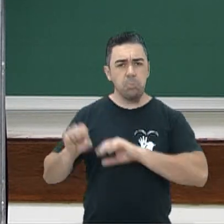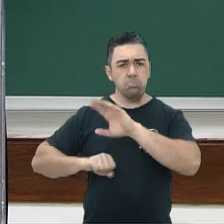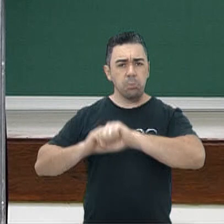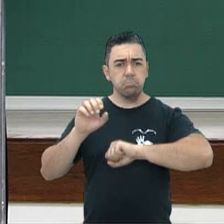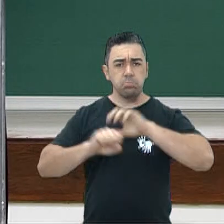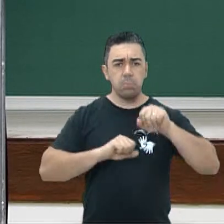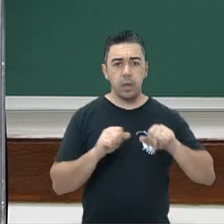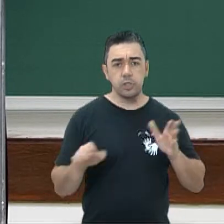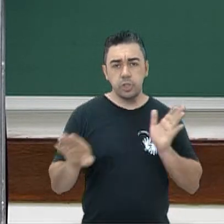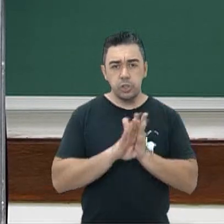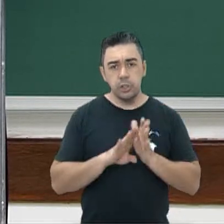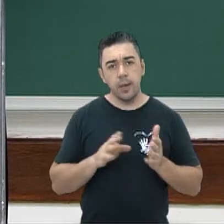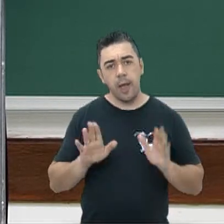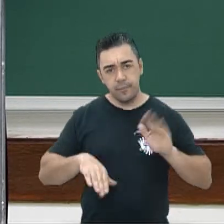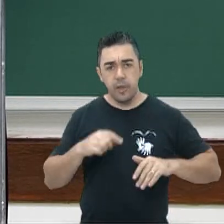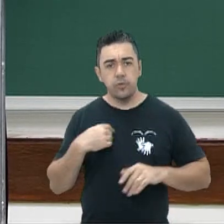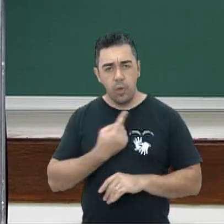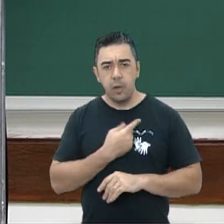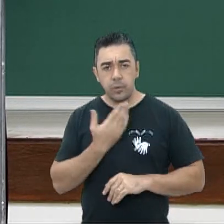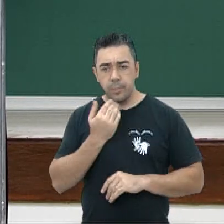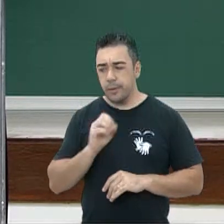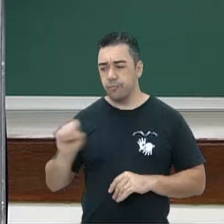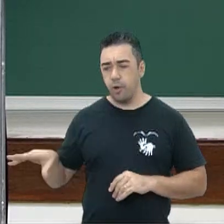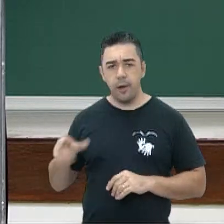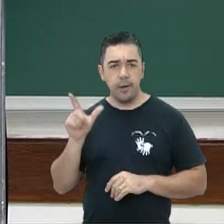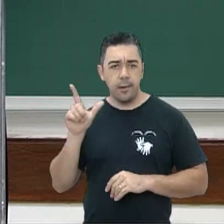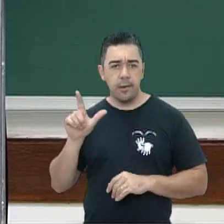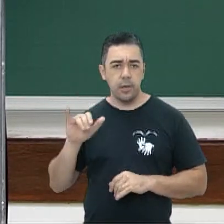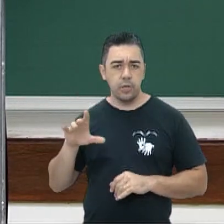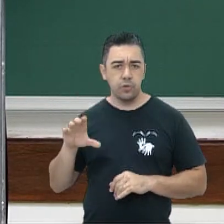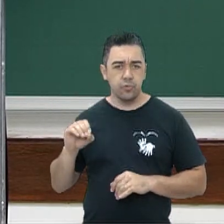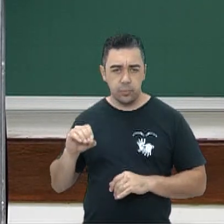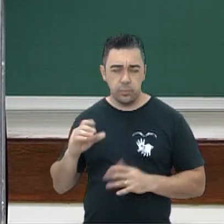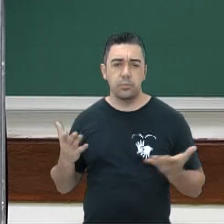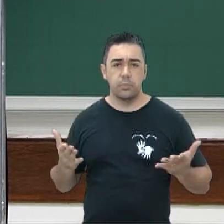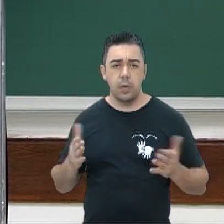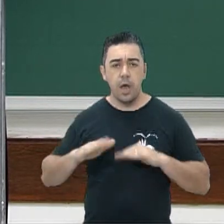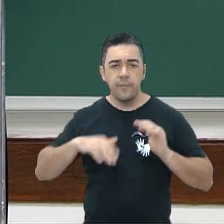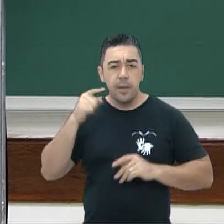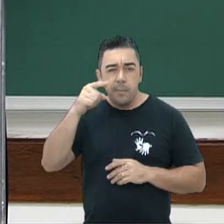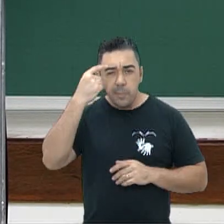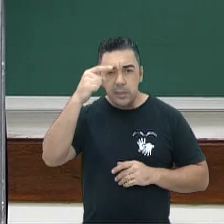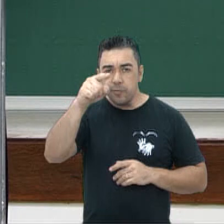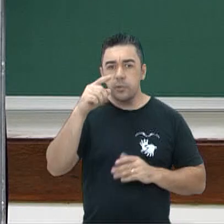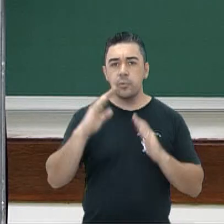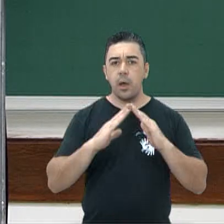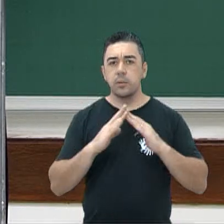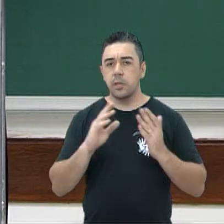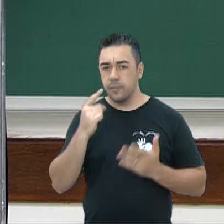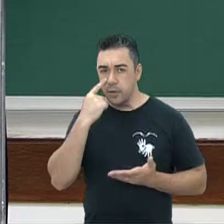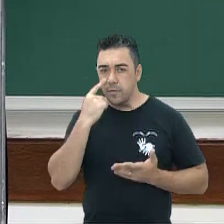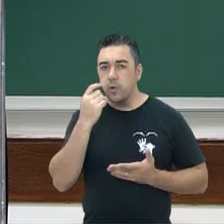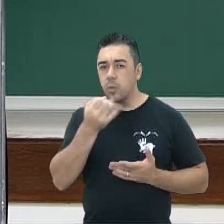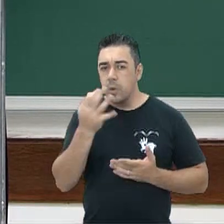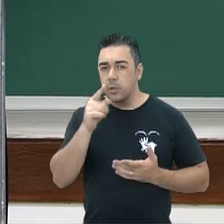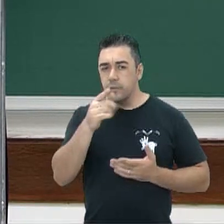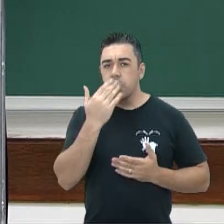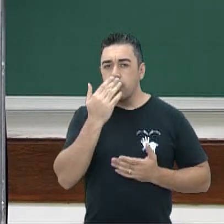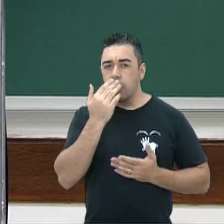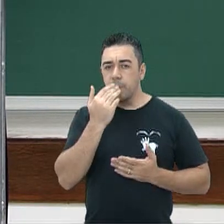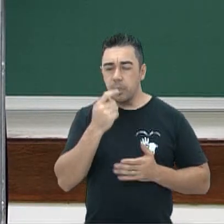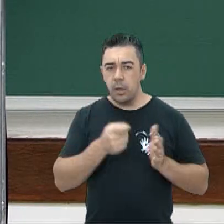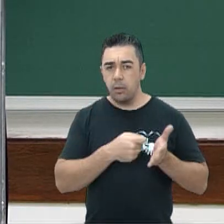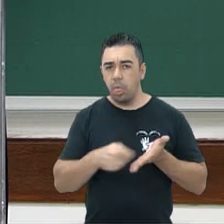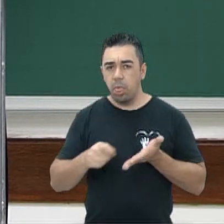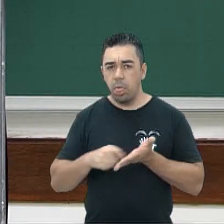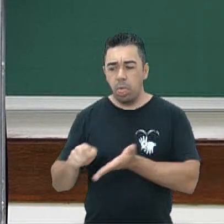alimento, que chega até jogar fora, chega até estragar. Né? É só você pensar no caso seu na sua casa. Você já se deu conta de quanta comida vai